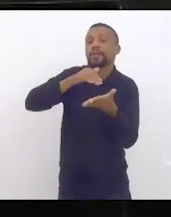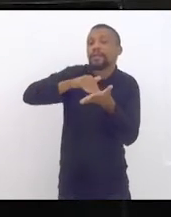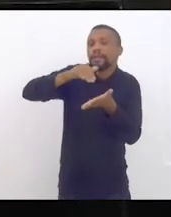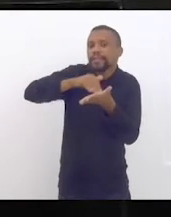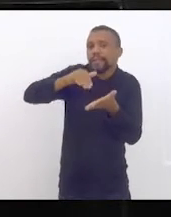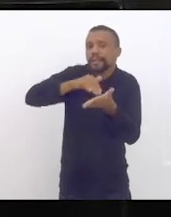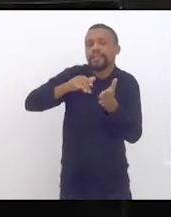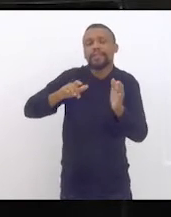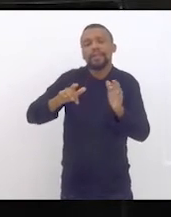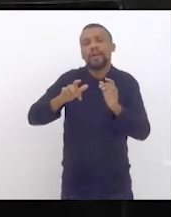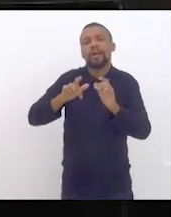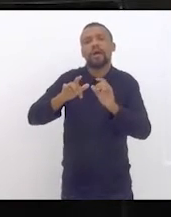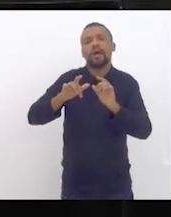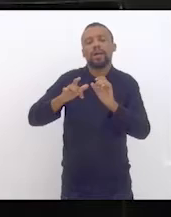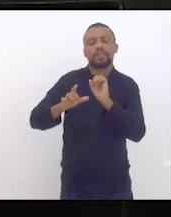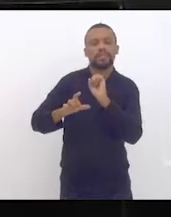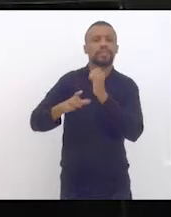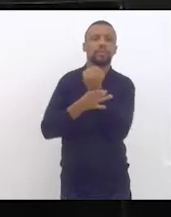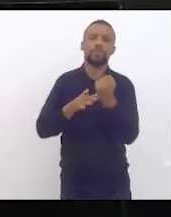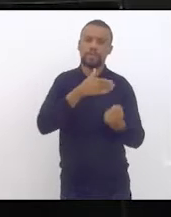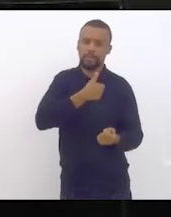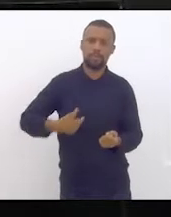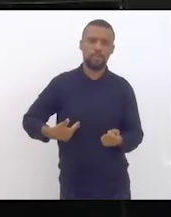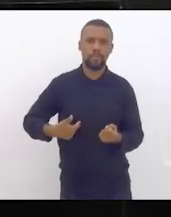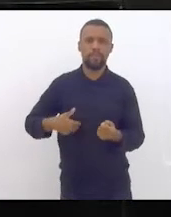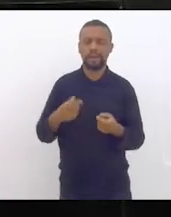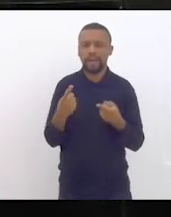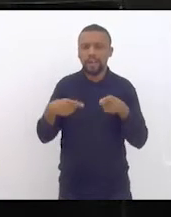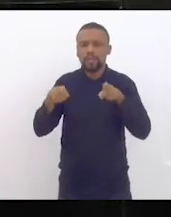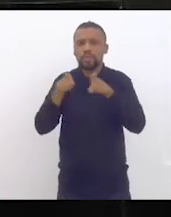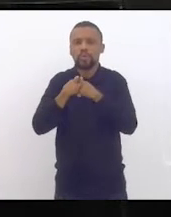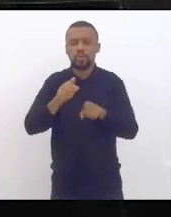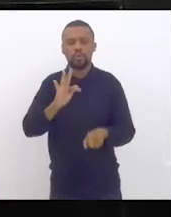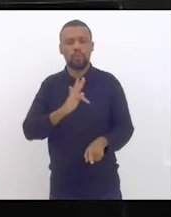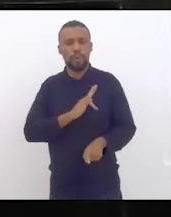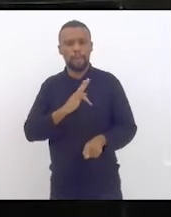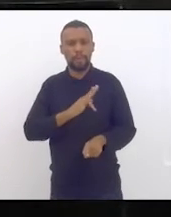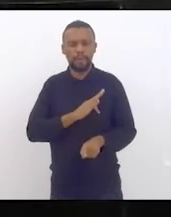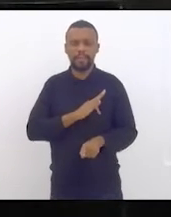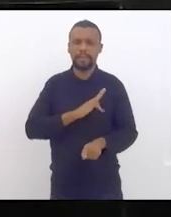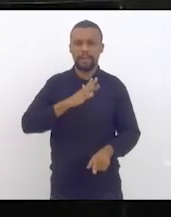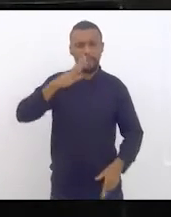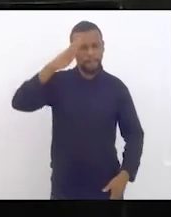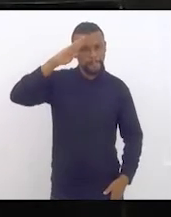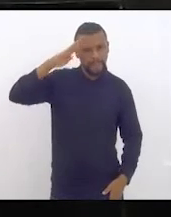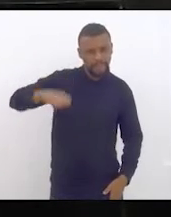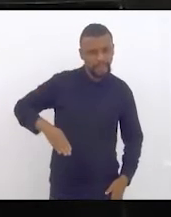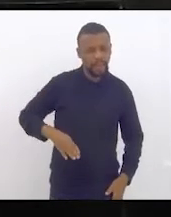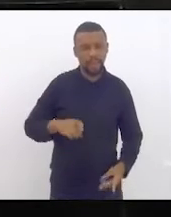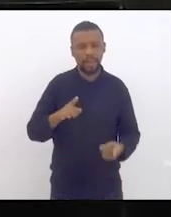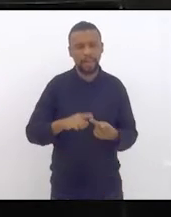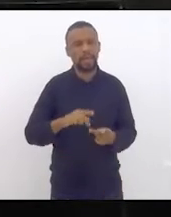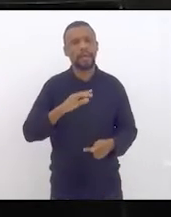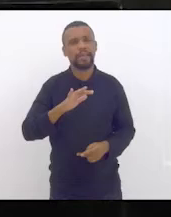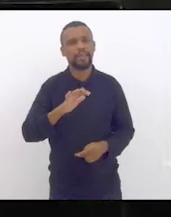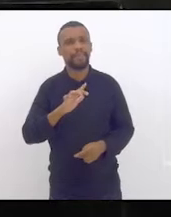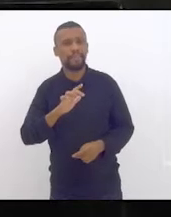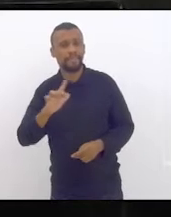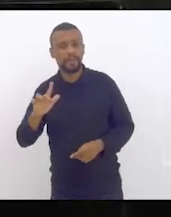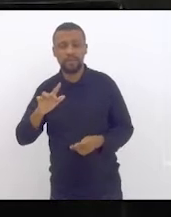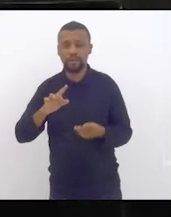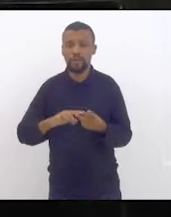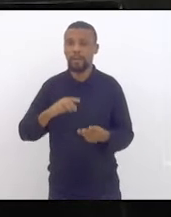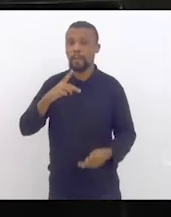executiva de segurança pública em conjunto com as polícias militar civil e Polícia